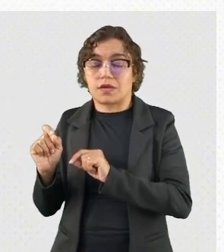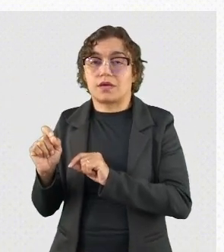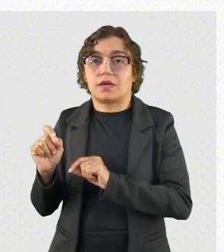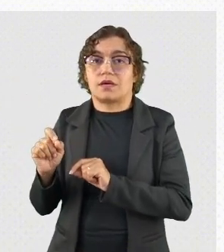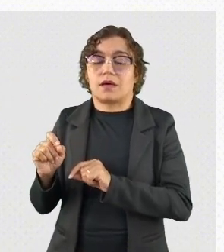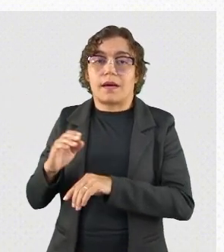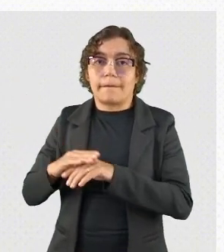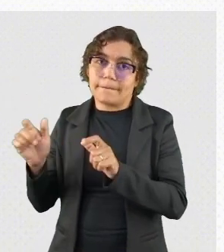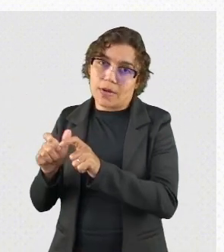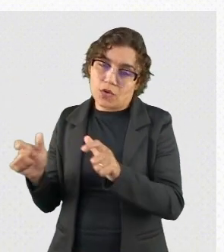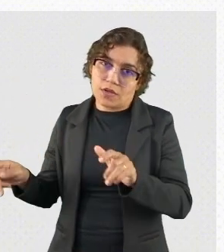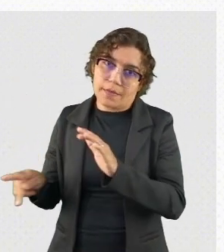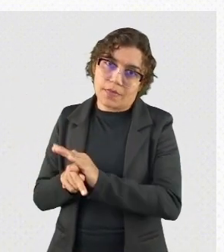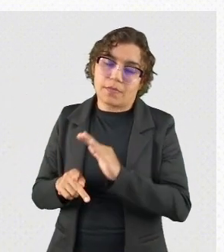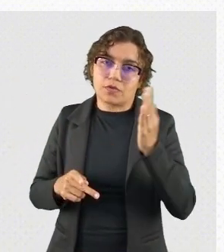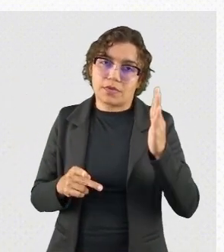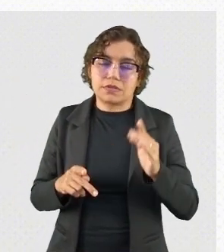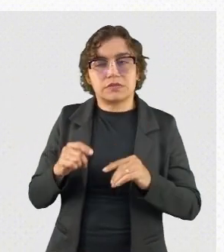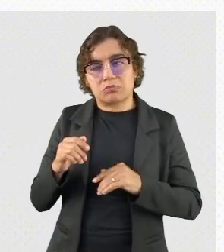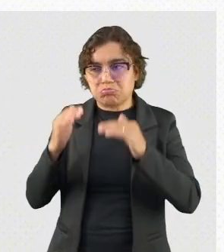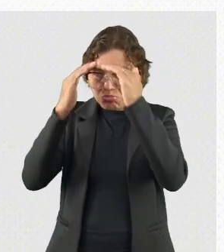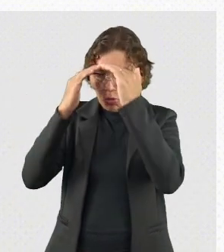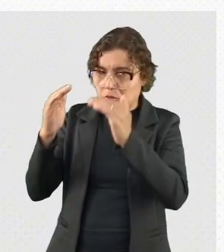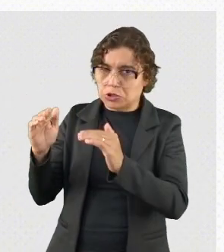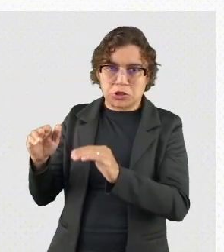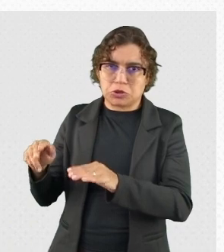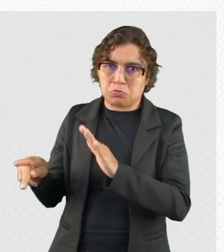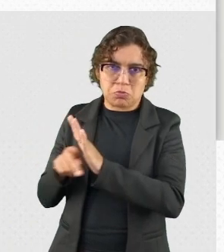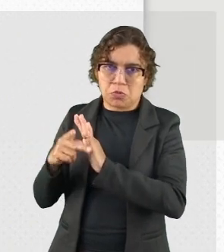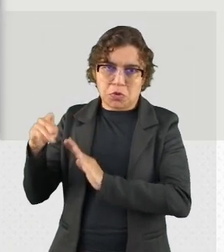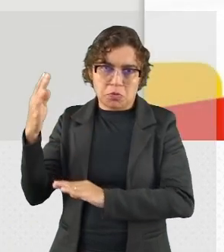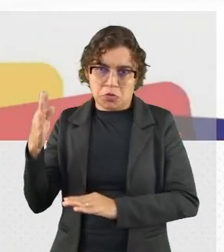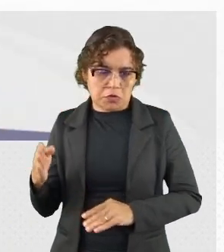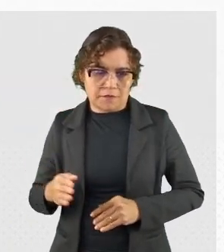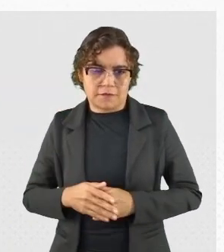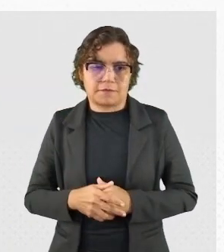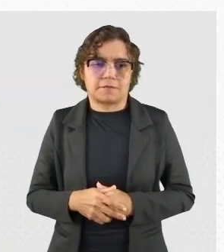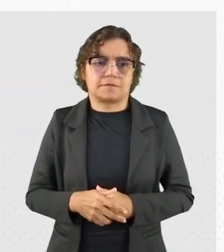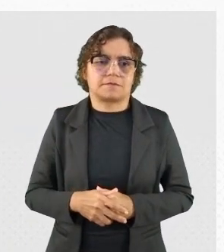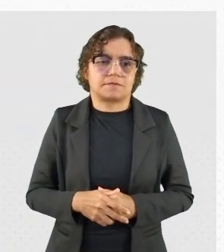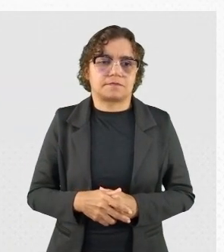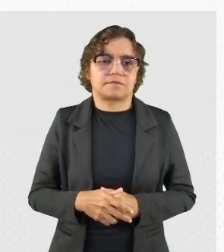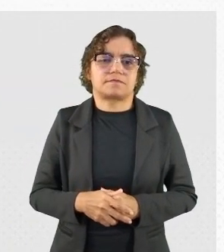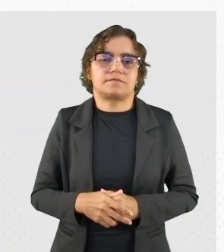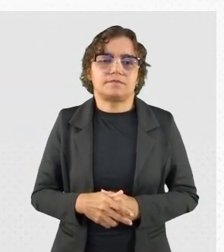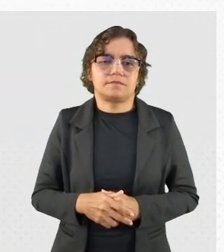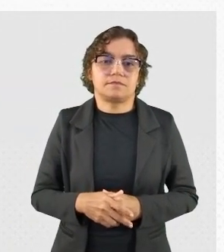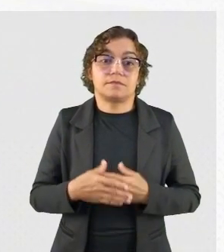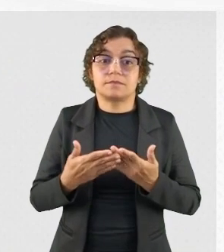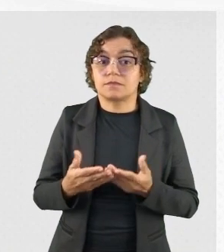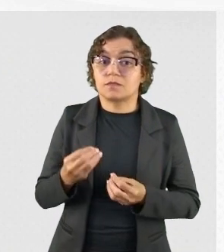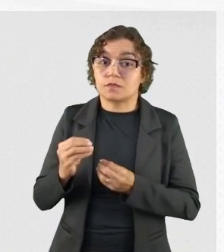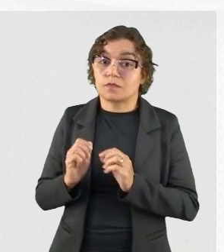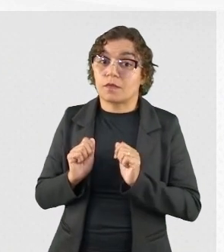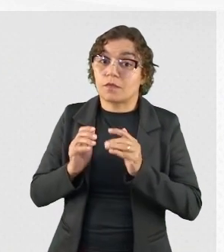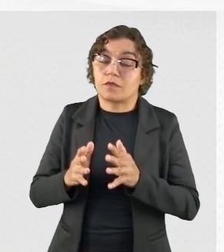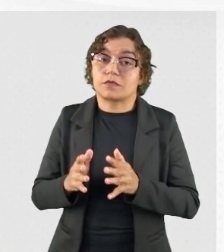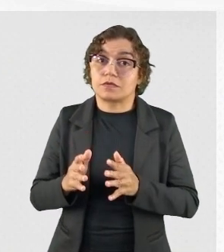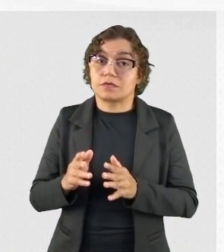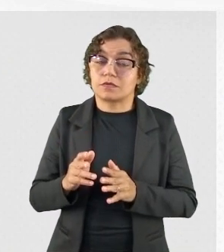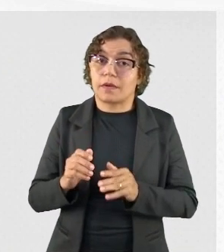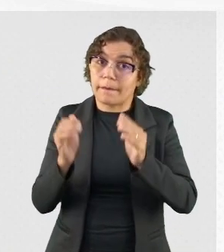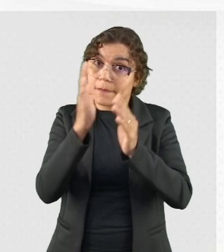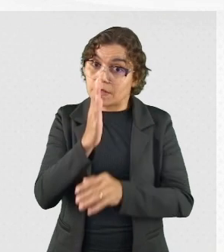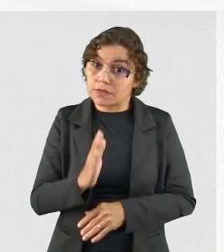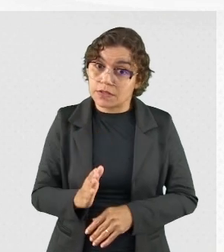fosse brasileira e não obedecesse à autoridade boliviana. Para reagir à presença de brasileiros,